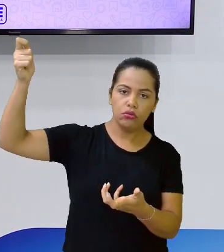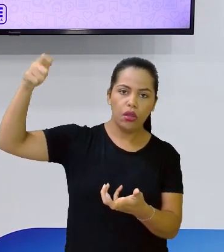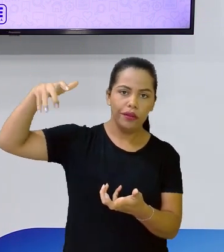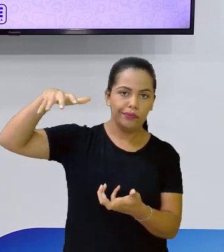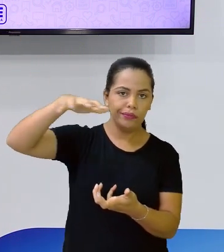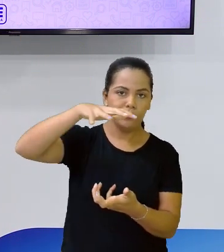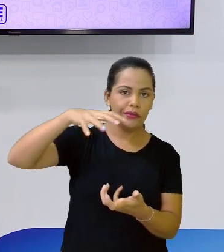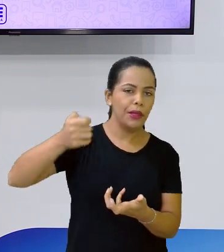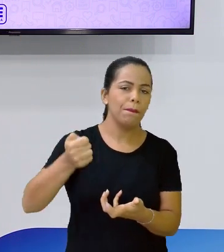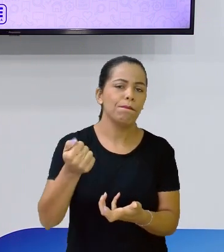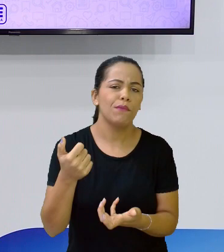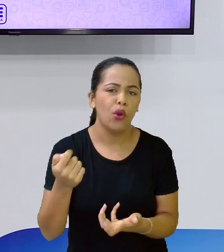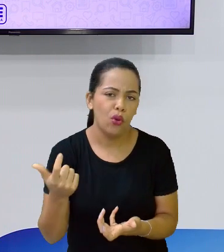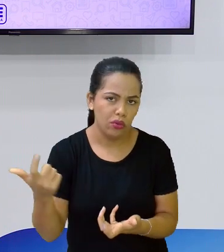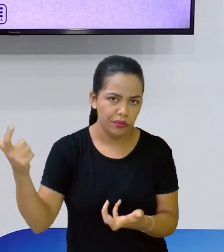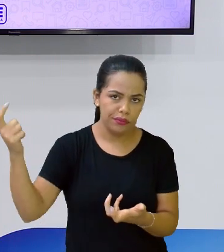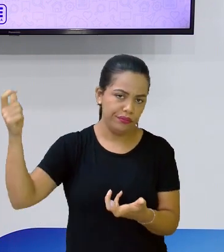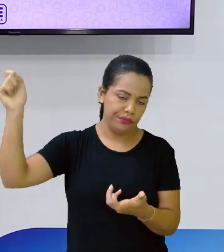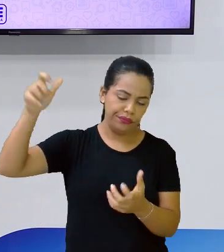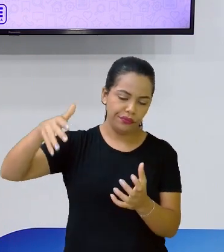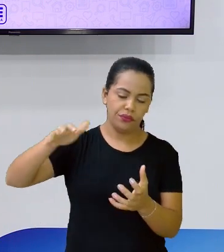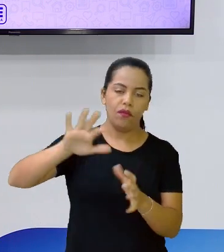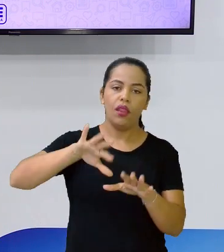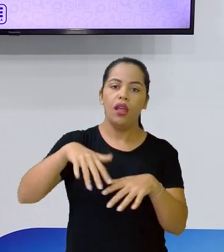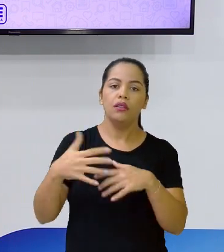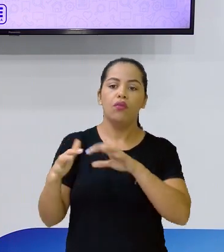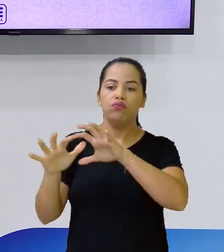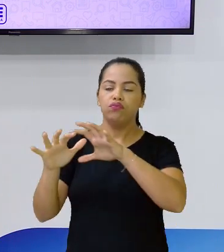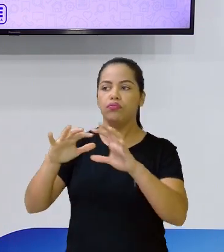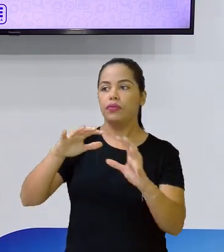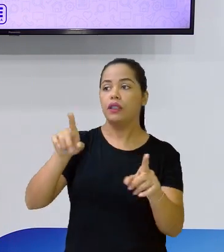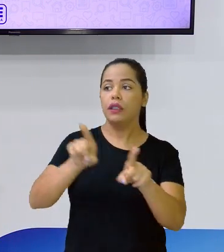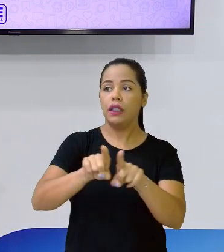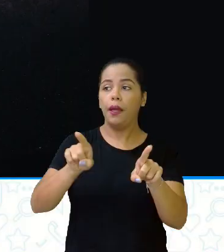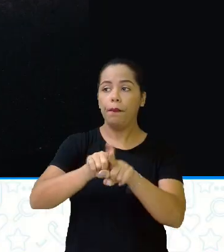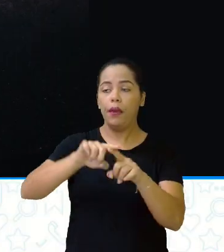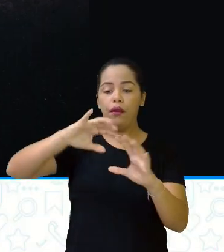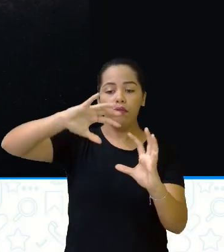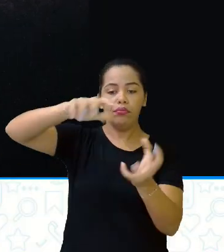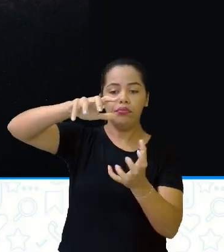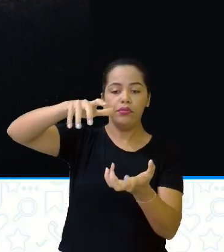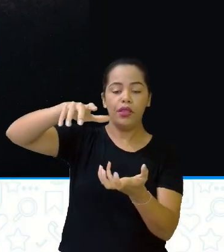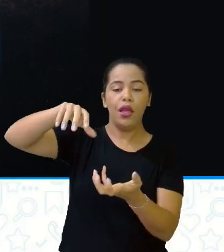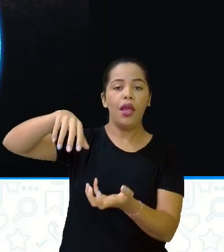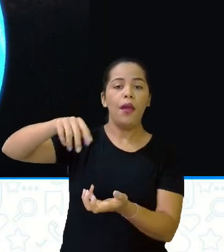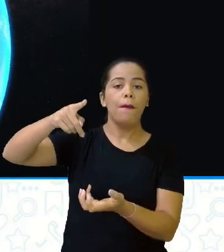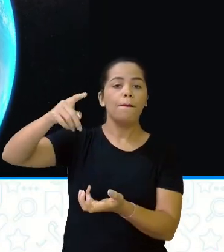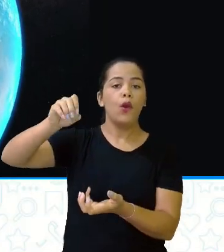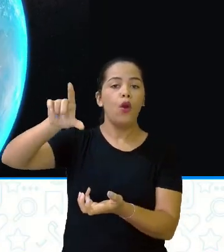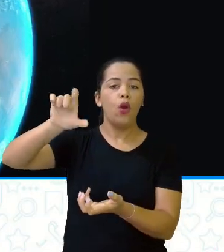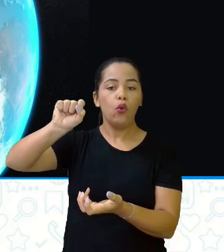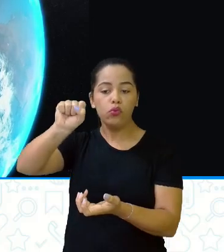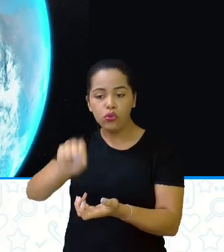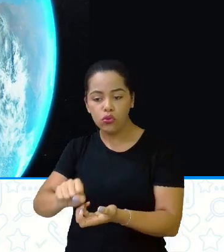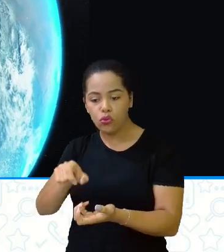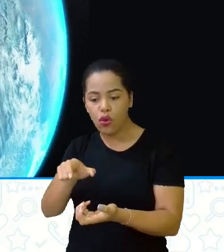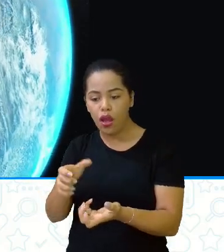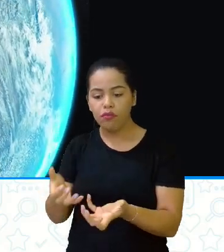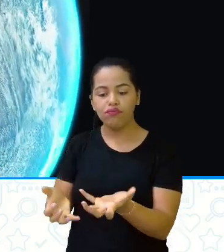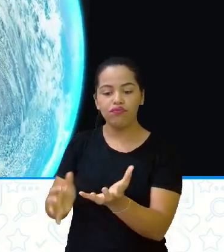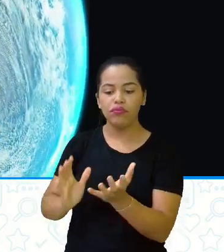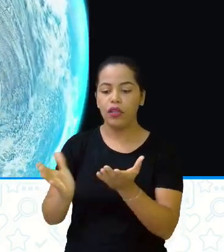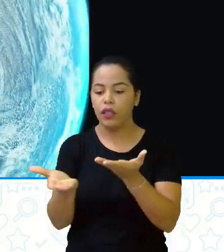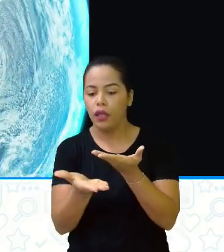que é a parte de cima do nosso planeta, como no Polo Sul, que é essa aqui, ó, a parte de baixo do nosso planeta que ele está mostrando aqui